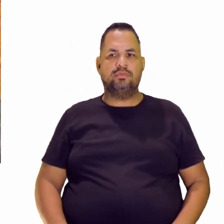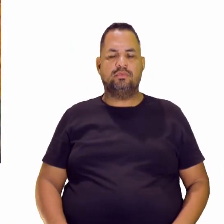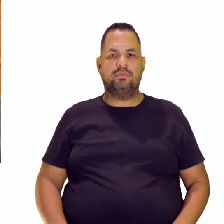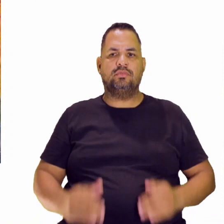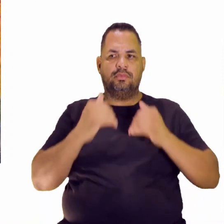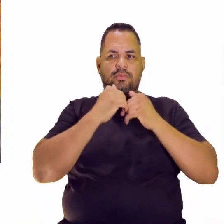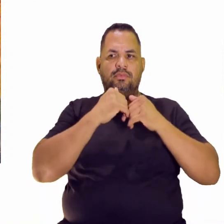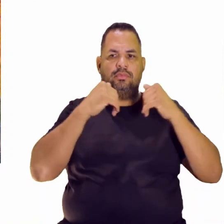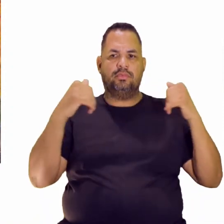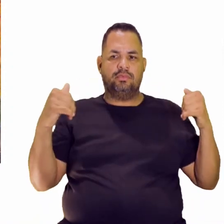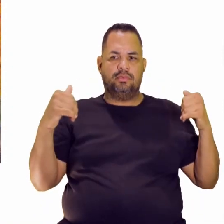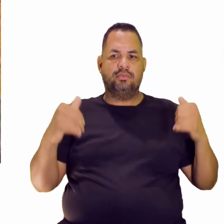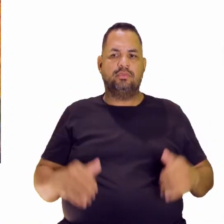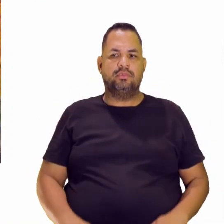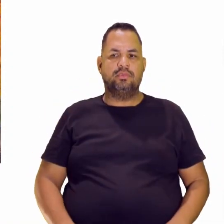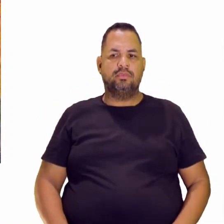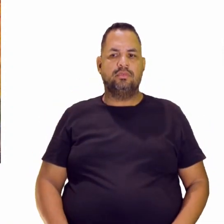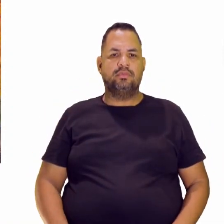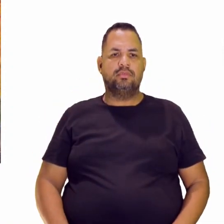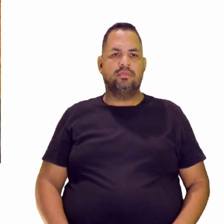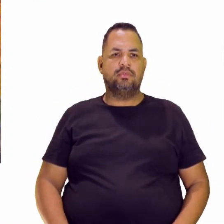As rupturas,